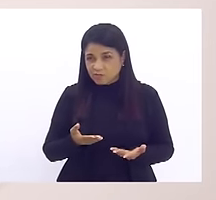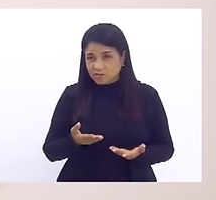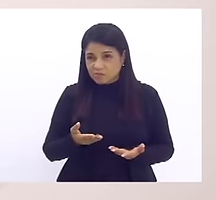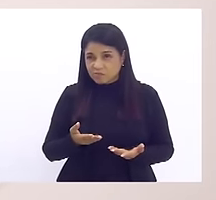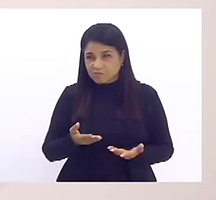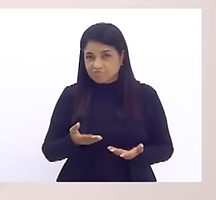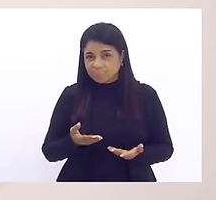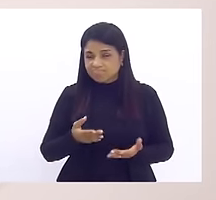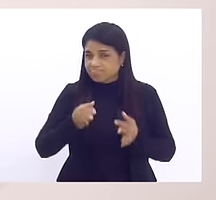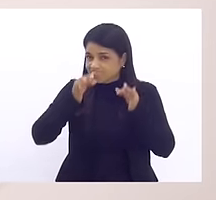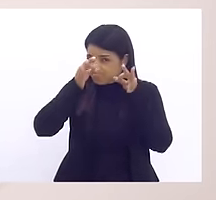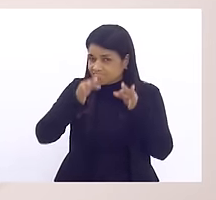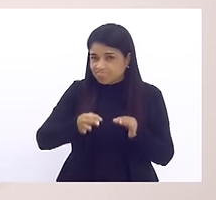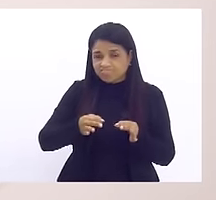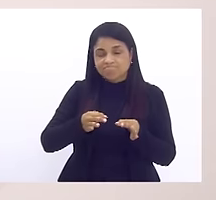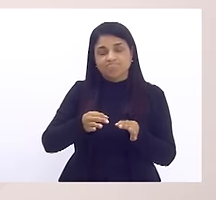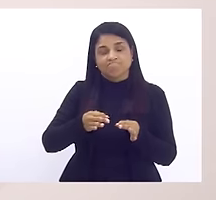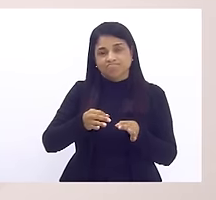eu sinceramente